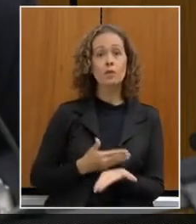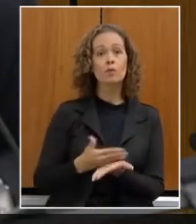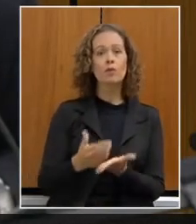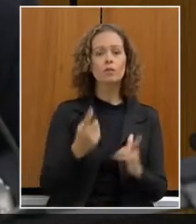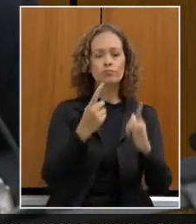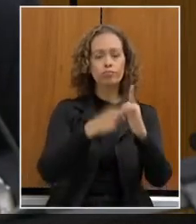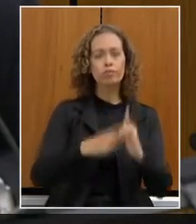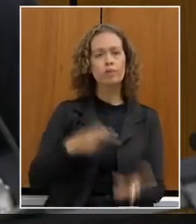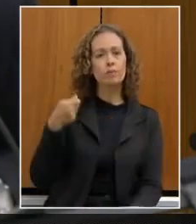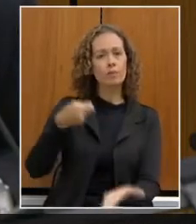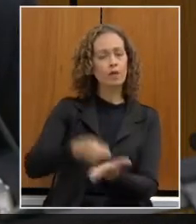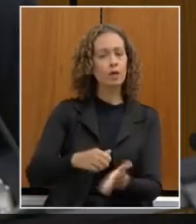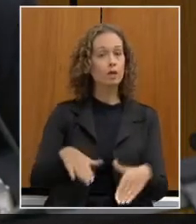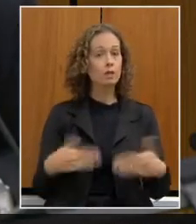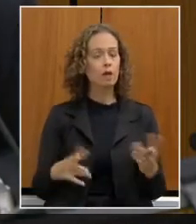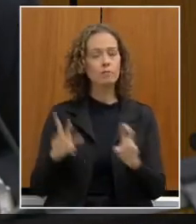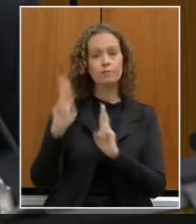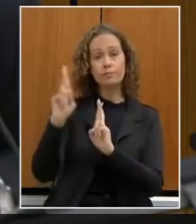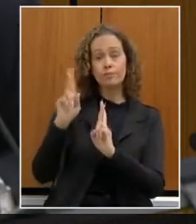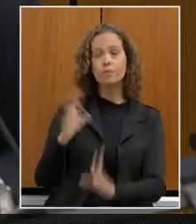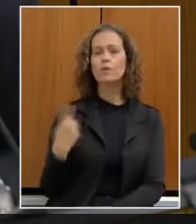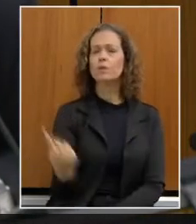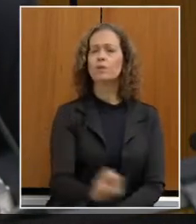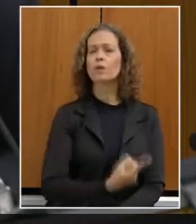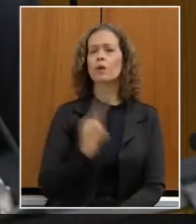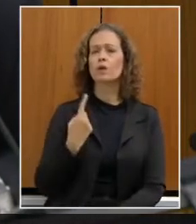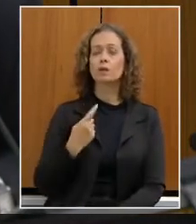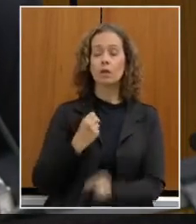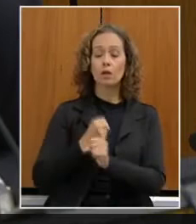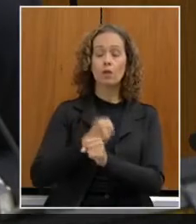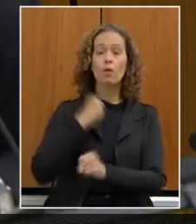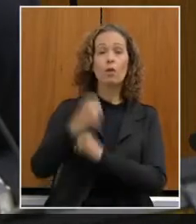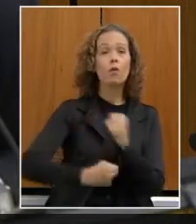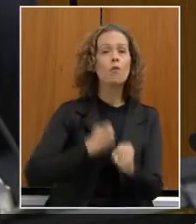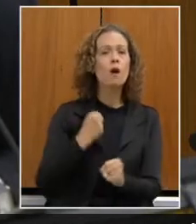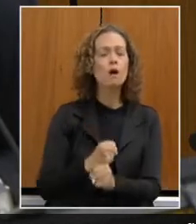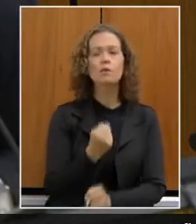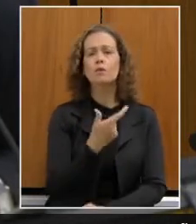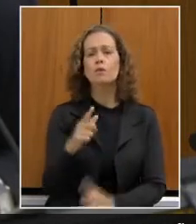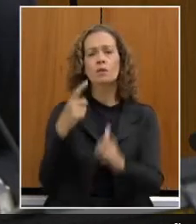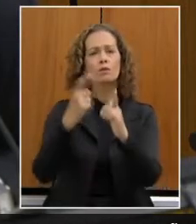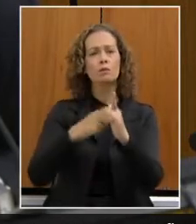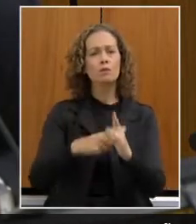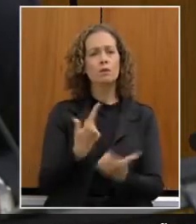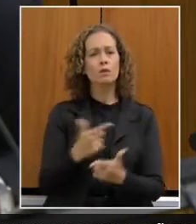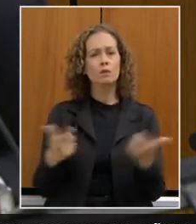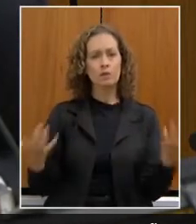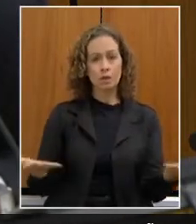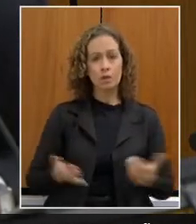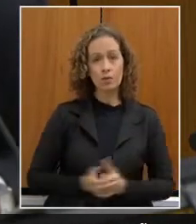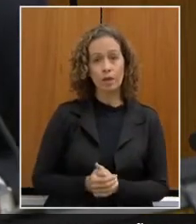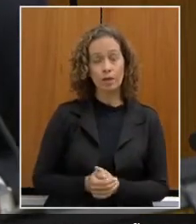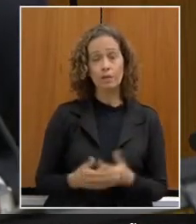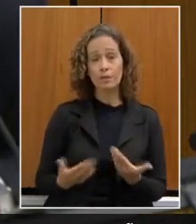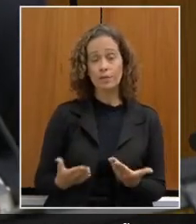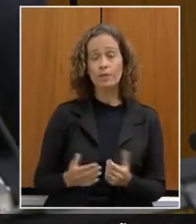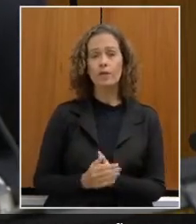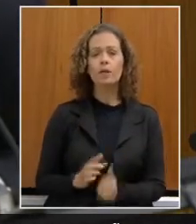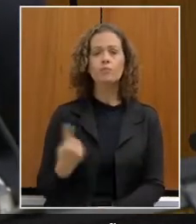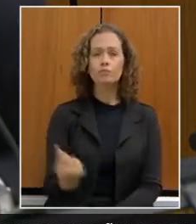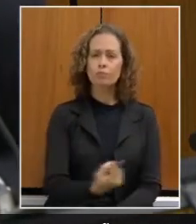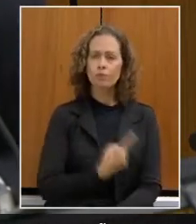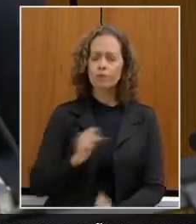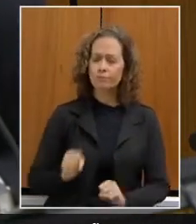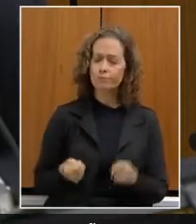Então, a expectativa nossa é que a gente vire o ano sem dívidas de 21. Então, o foi empenhado e liquidado vai ser pago. Obviamente, aquilo que é empenhado em